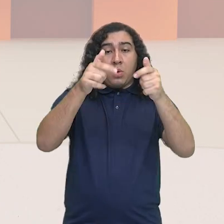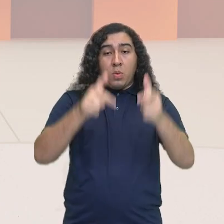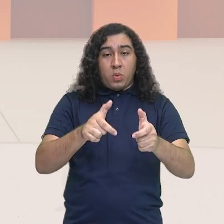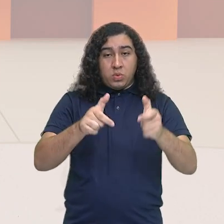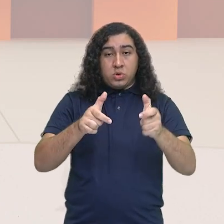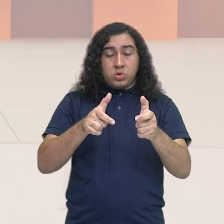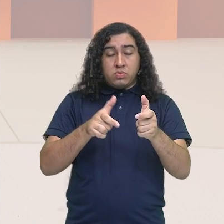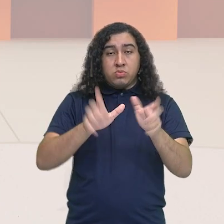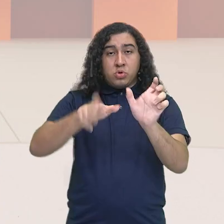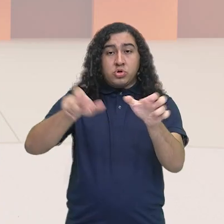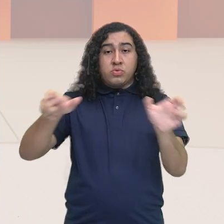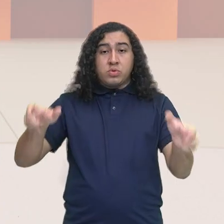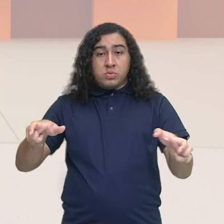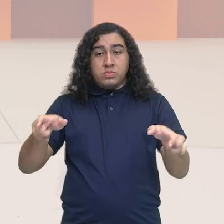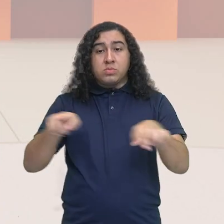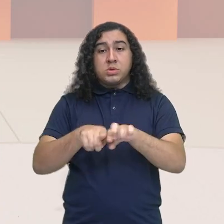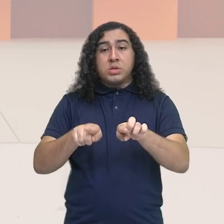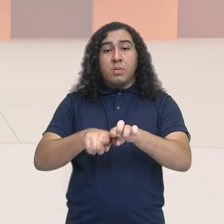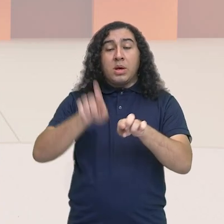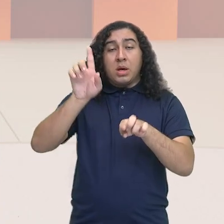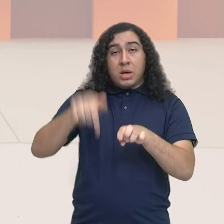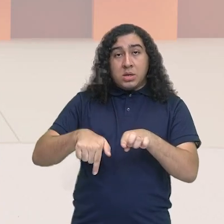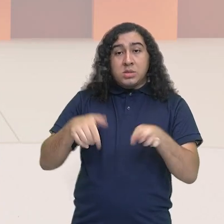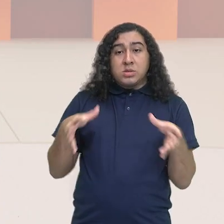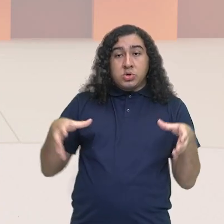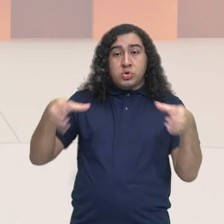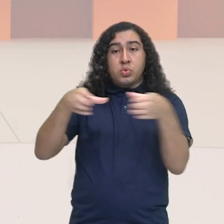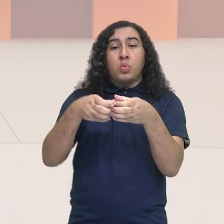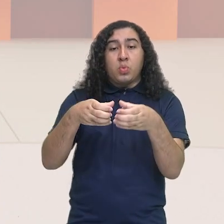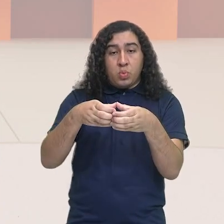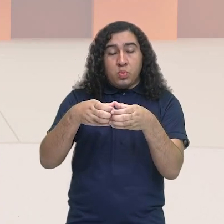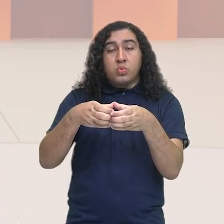desenvolvidas entre os indivíduos e entre